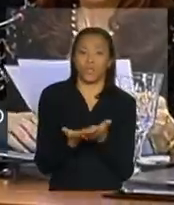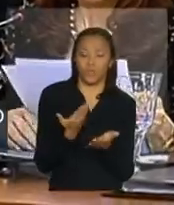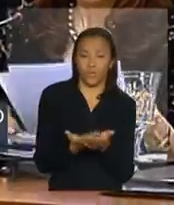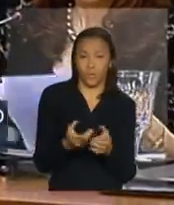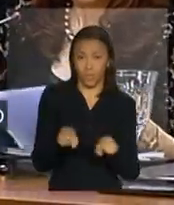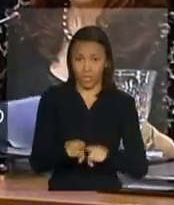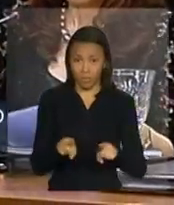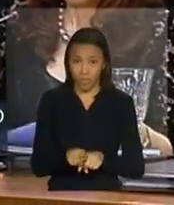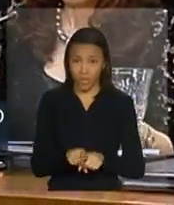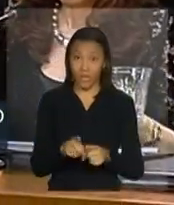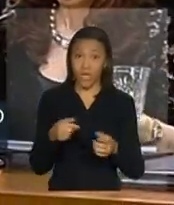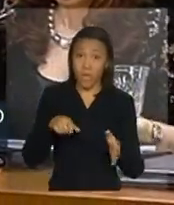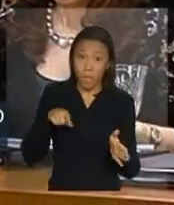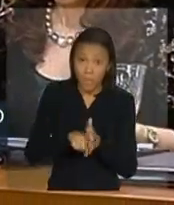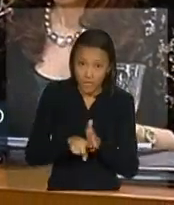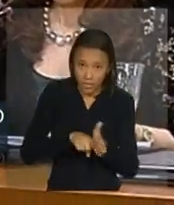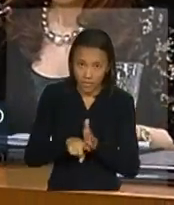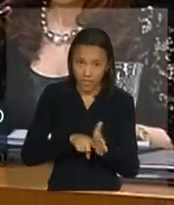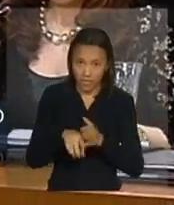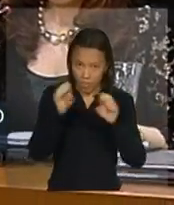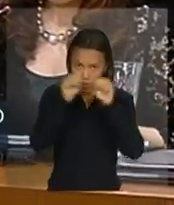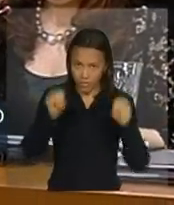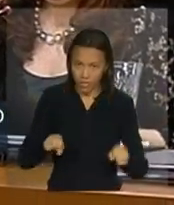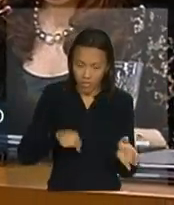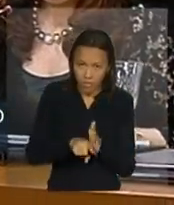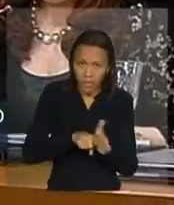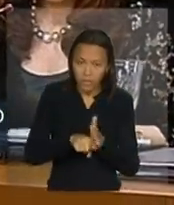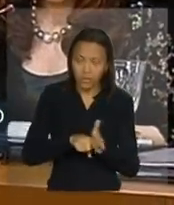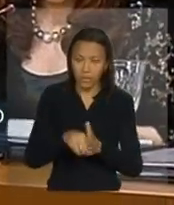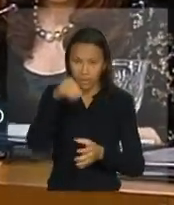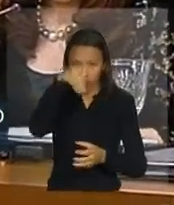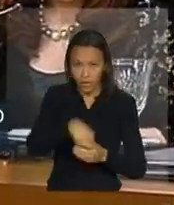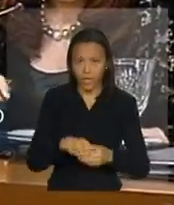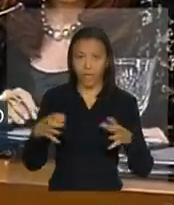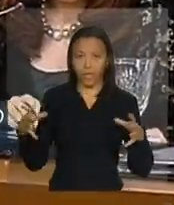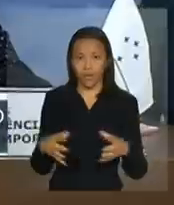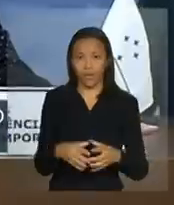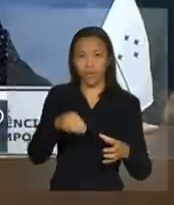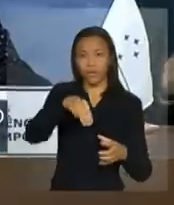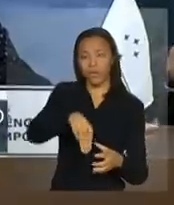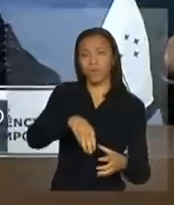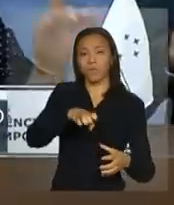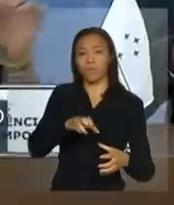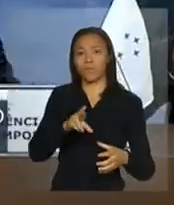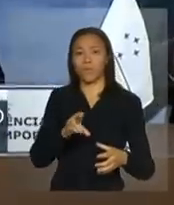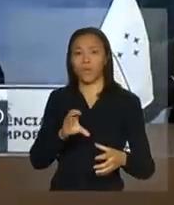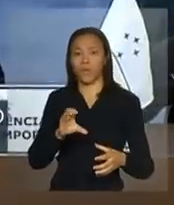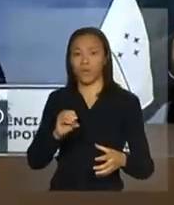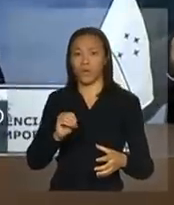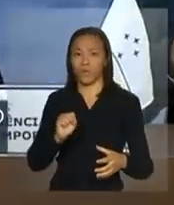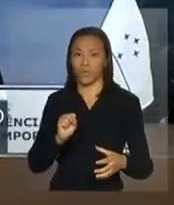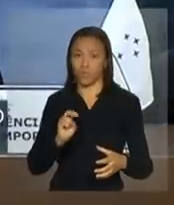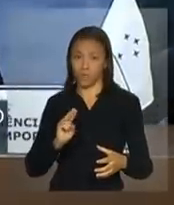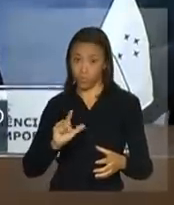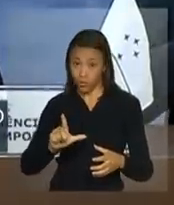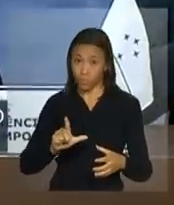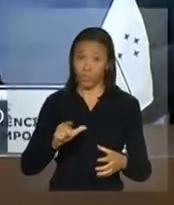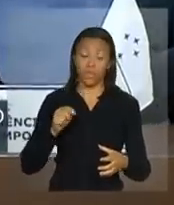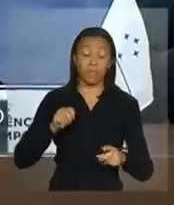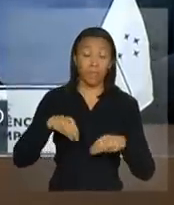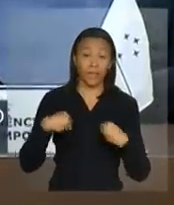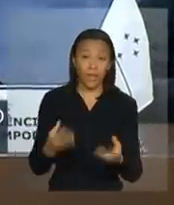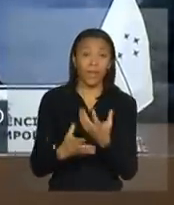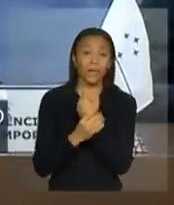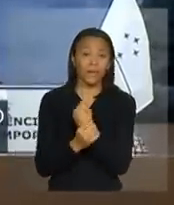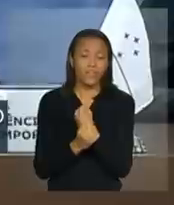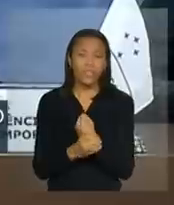Rede Mercosul de Pesquisa. Avançamos também na regulamentação do Fundo Mercosul de Garantias